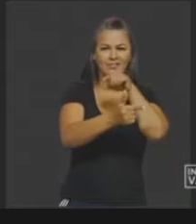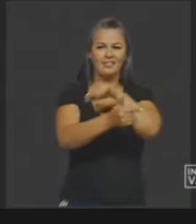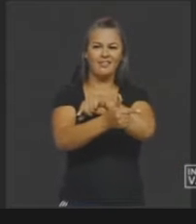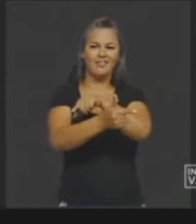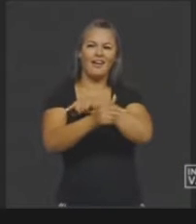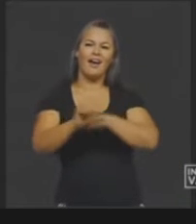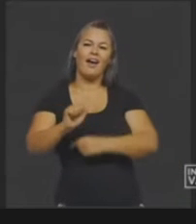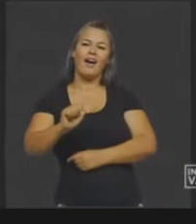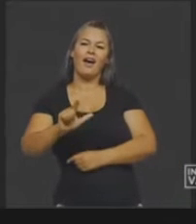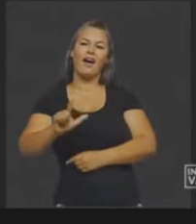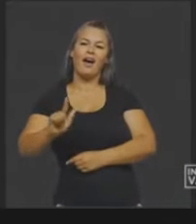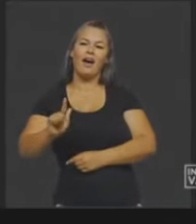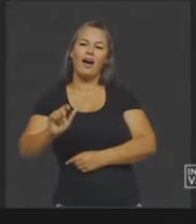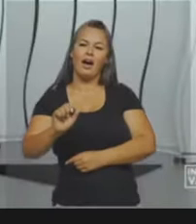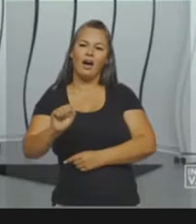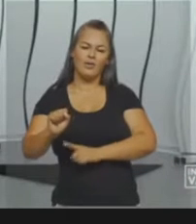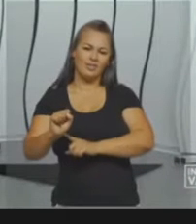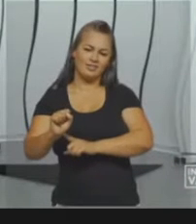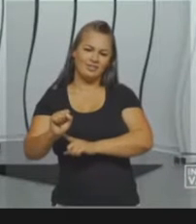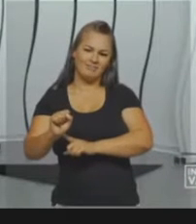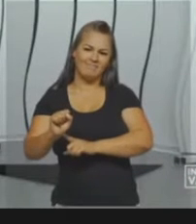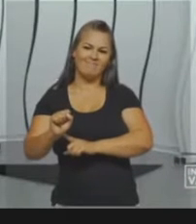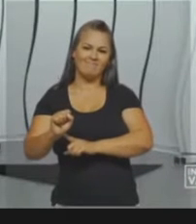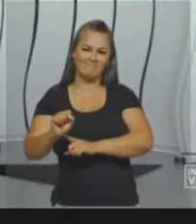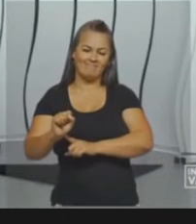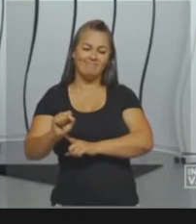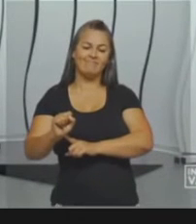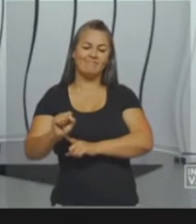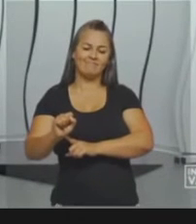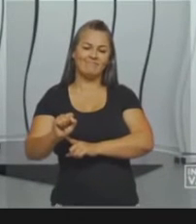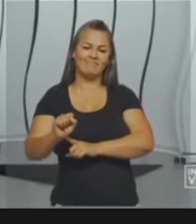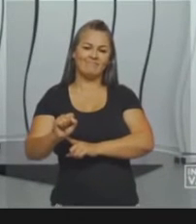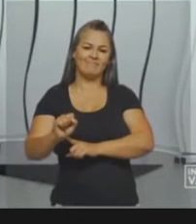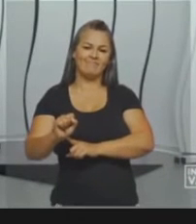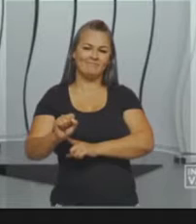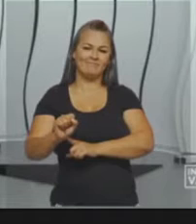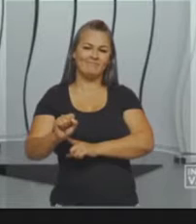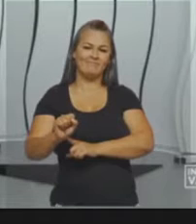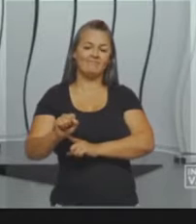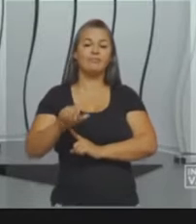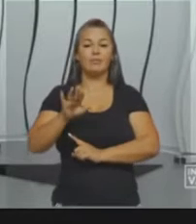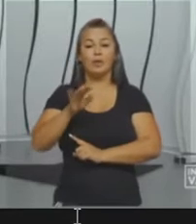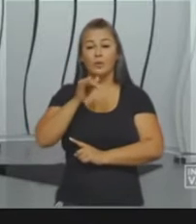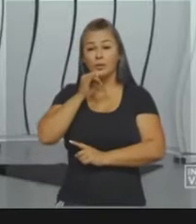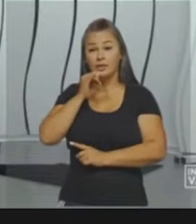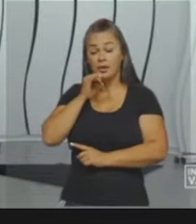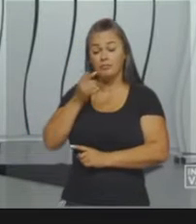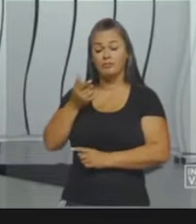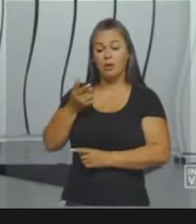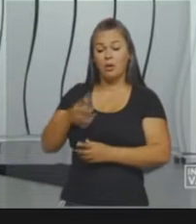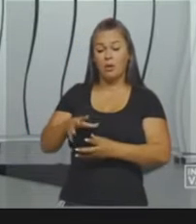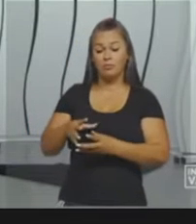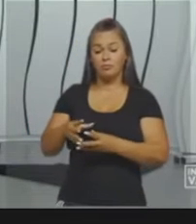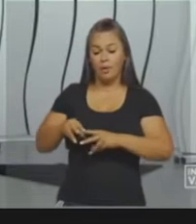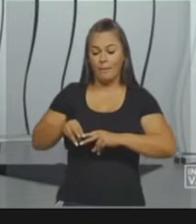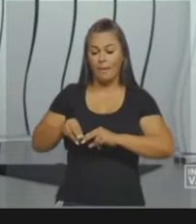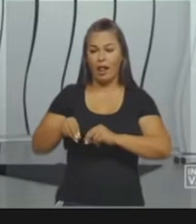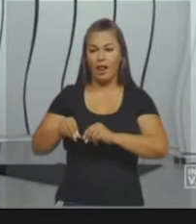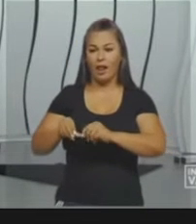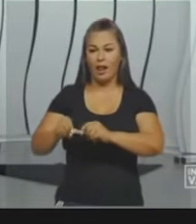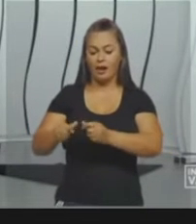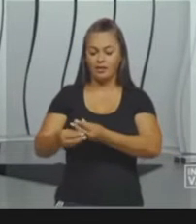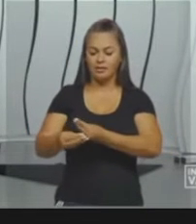Adubo natural, então nós podemos usar como adubo, e é um adubo eficiente, natural. E também são usadas